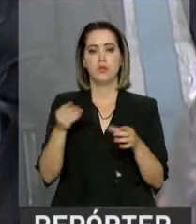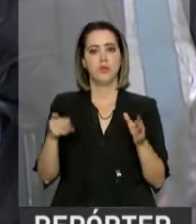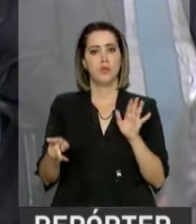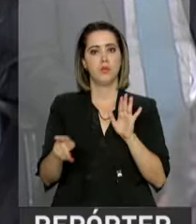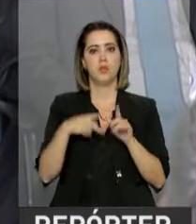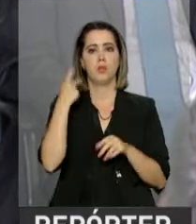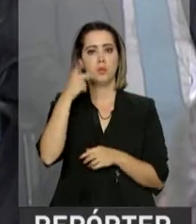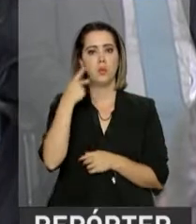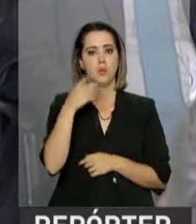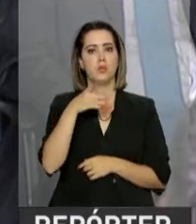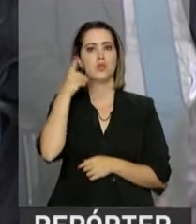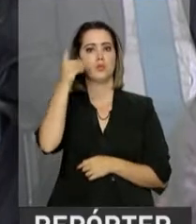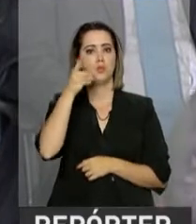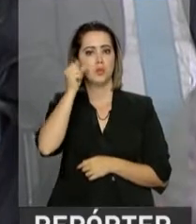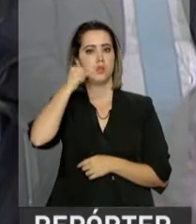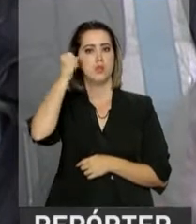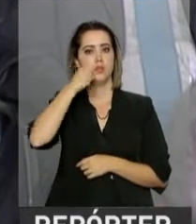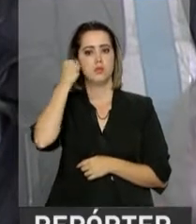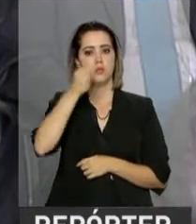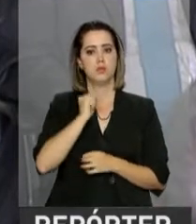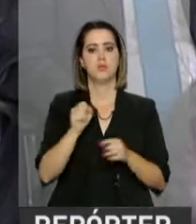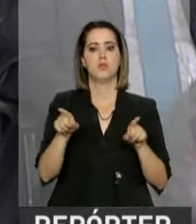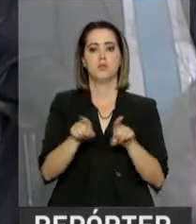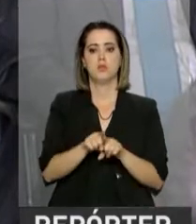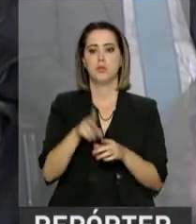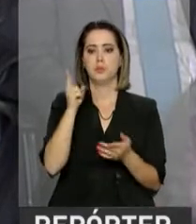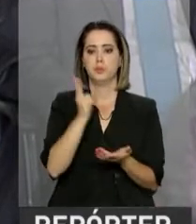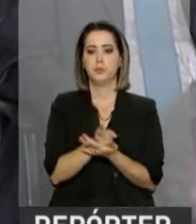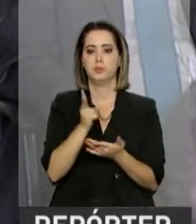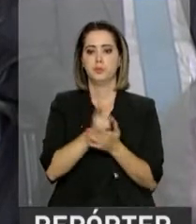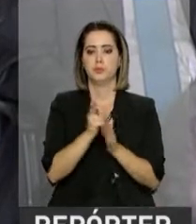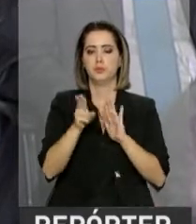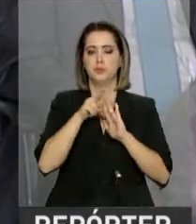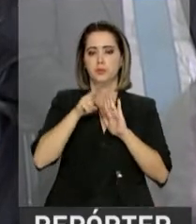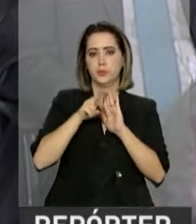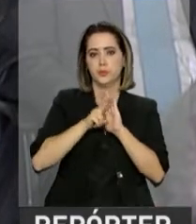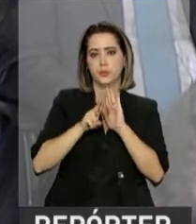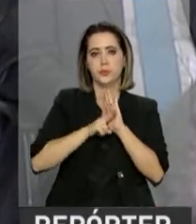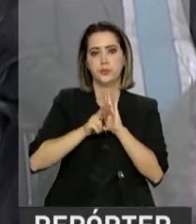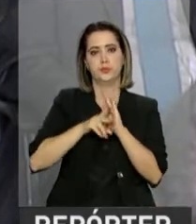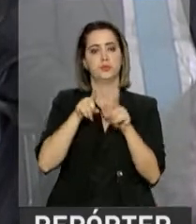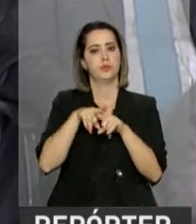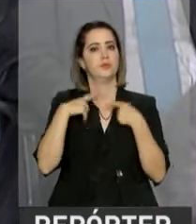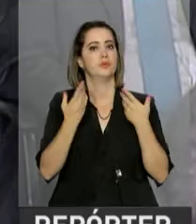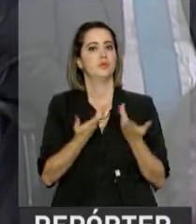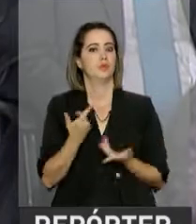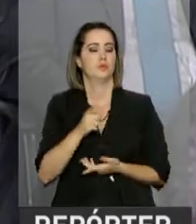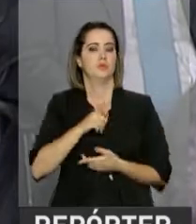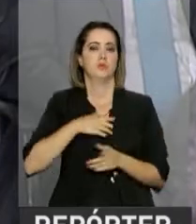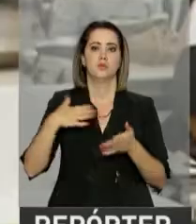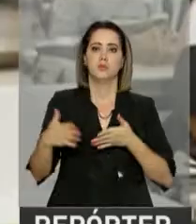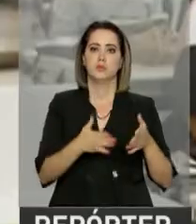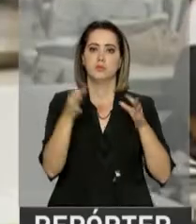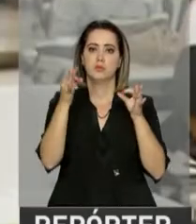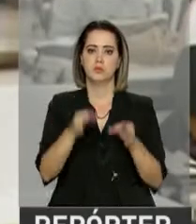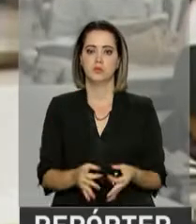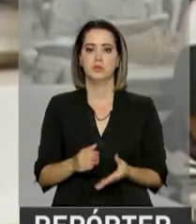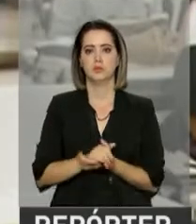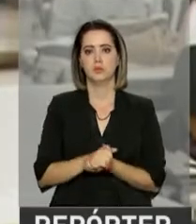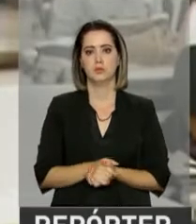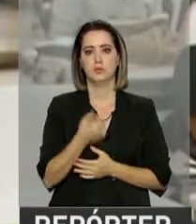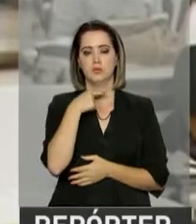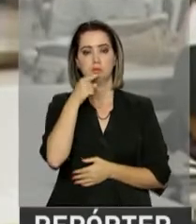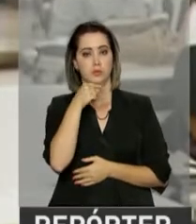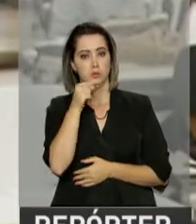Político, deputado e senador que anda em carro preto, a mesma regra do cidadão. Então, assim, a gente tem que caminhar nessa direção. Entre as